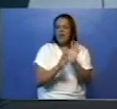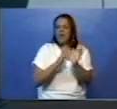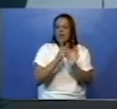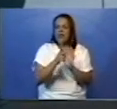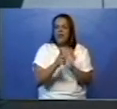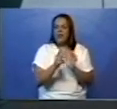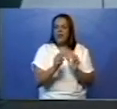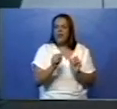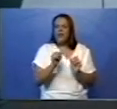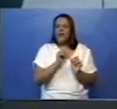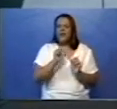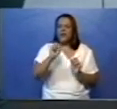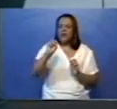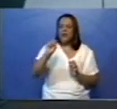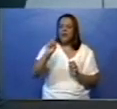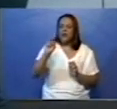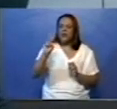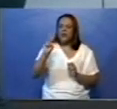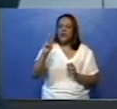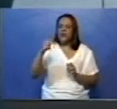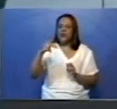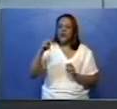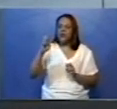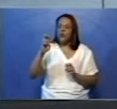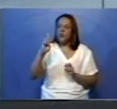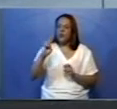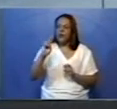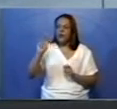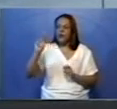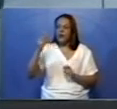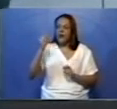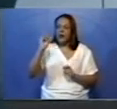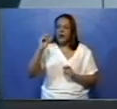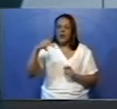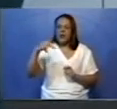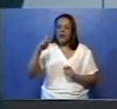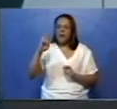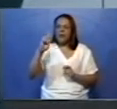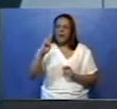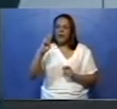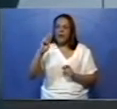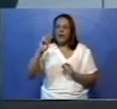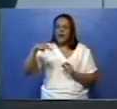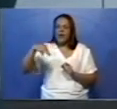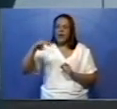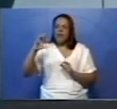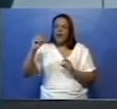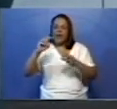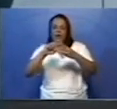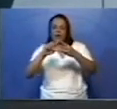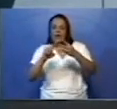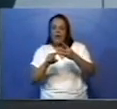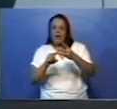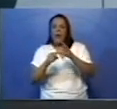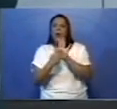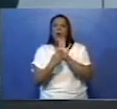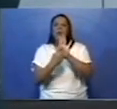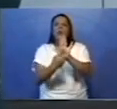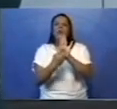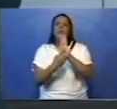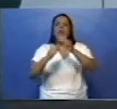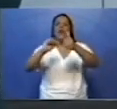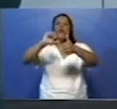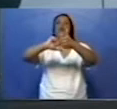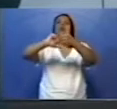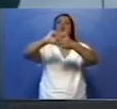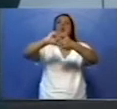super, hiper, mega, para ressaltar uma qualidade. Ao invés de acrescentarmos o íssimo ou íssima,